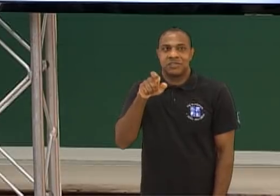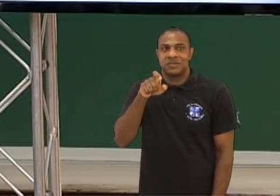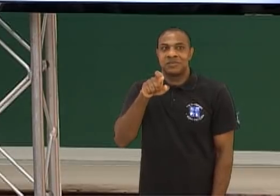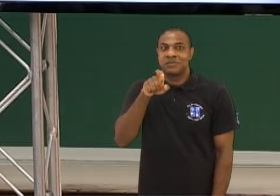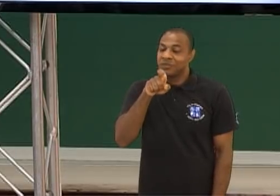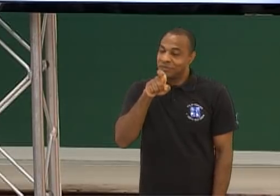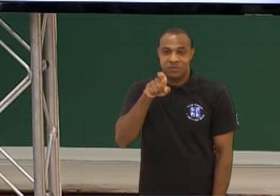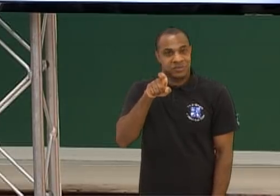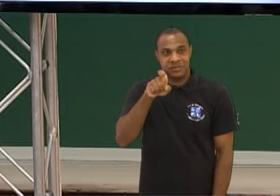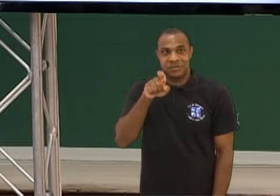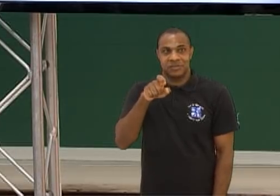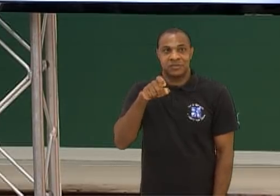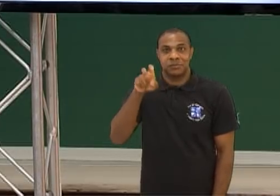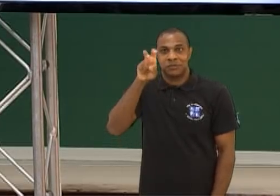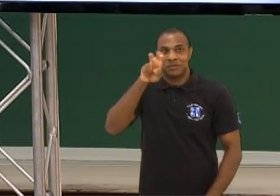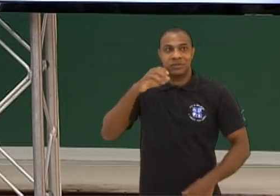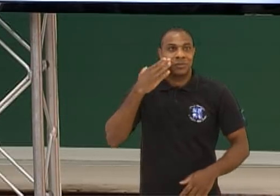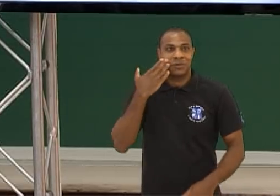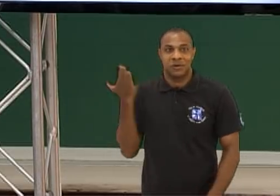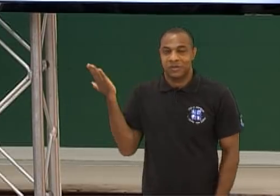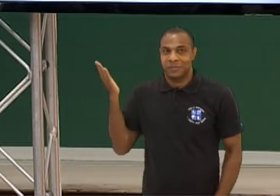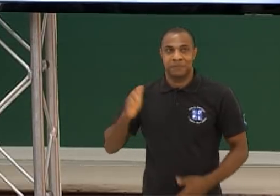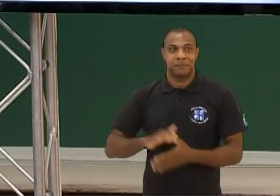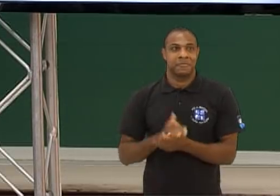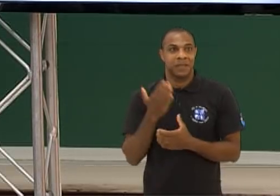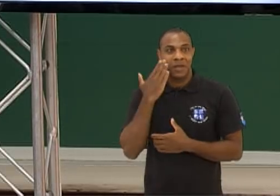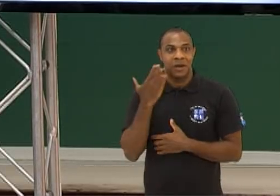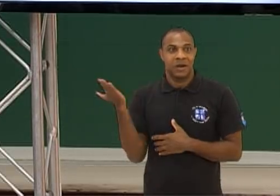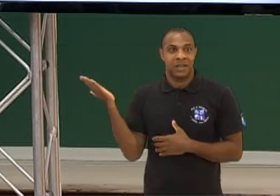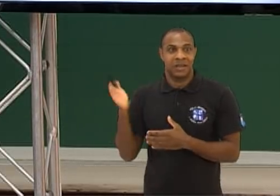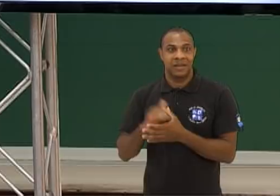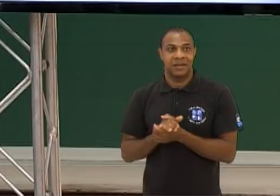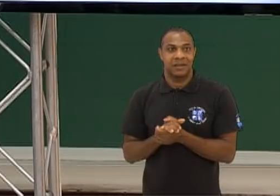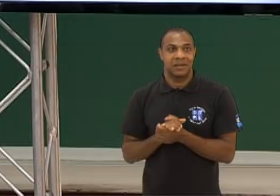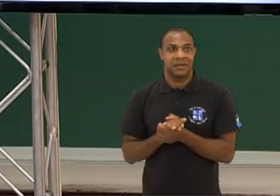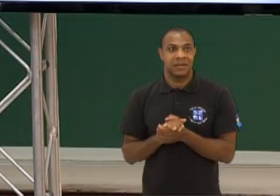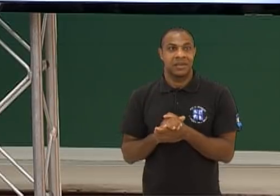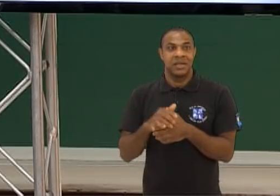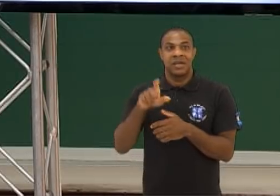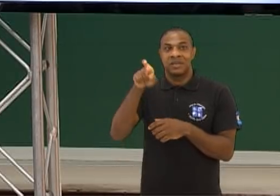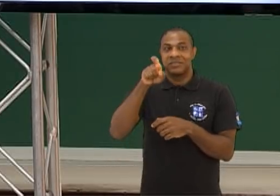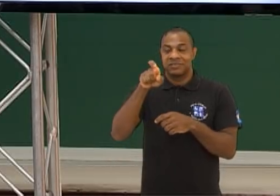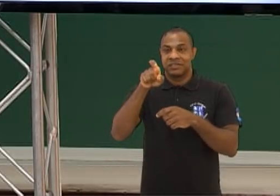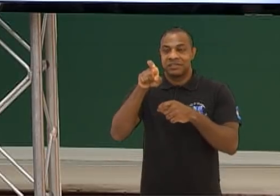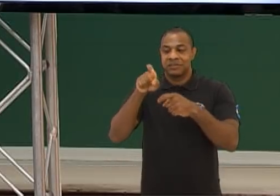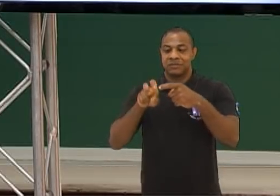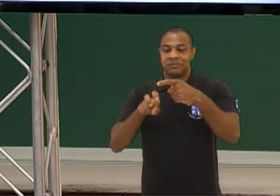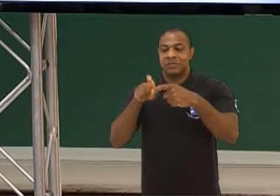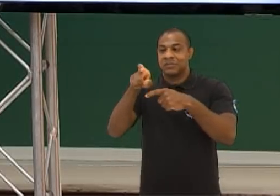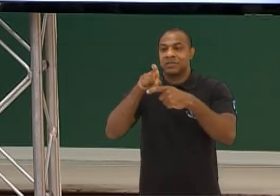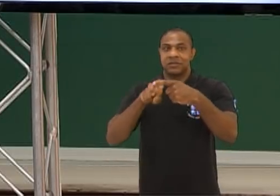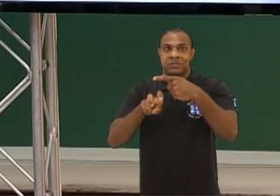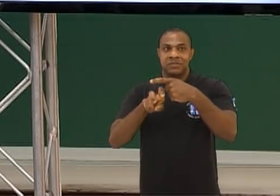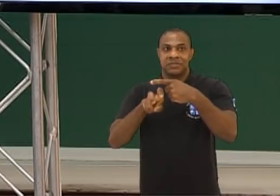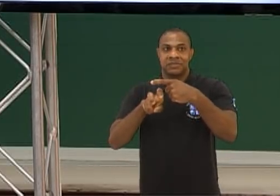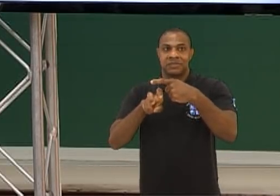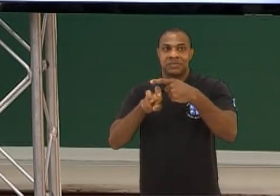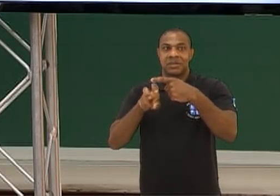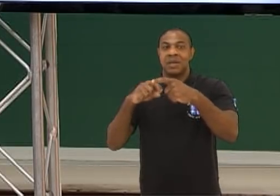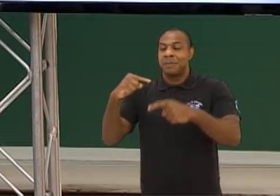Então, traduzindo isso, x ao quadrado é igual a x sobre 5, quinta parte de